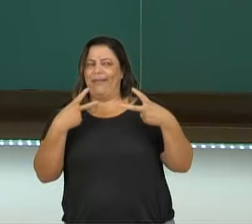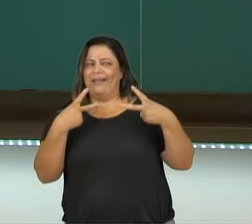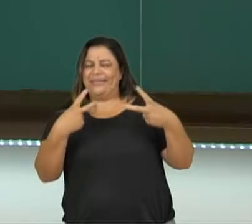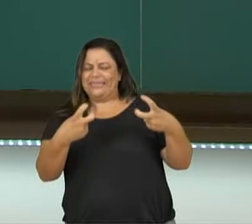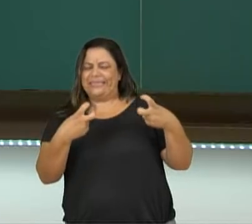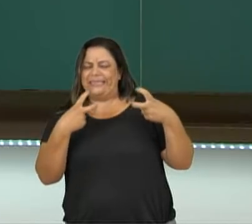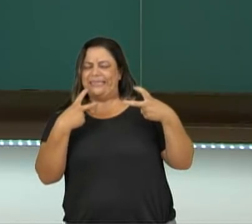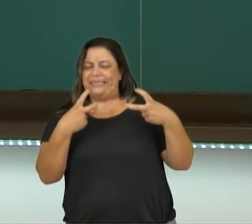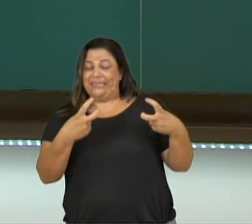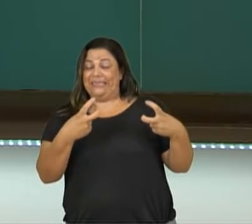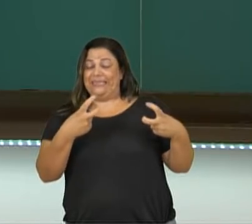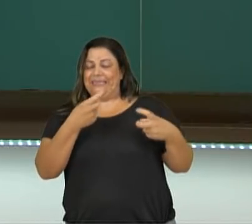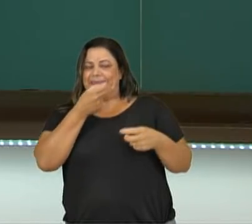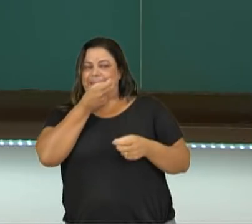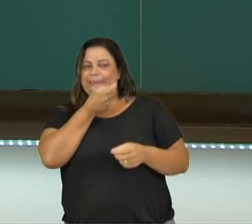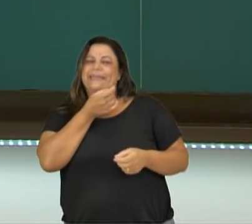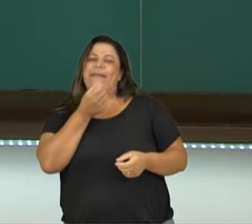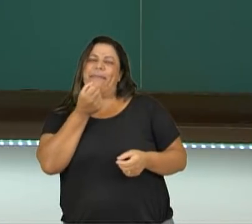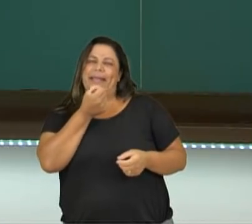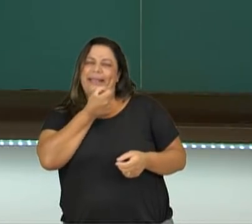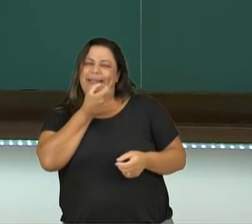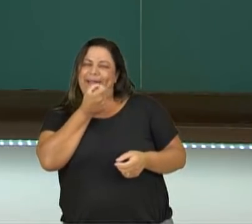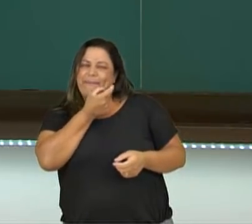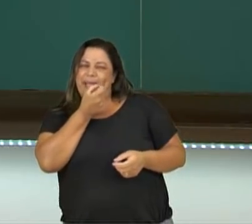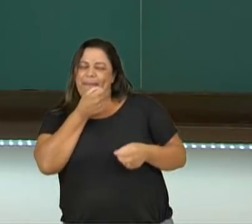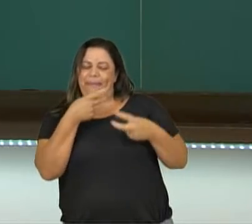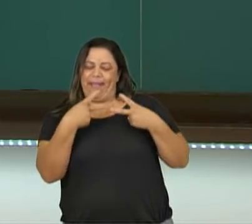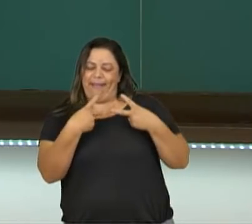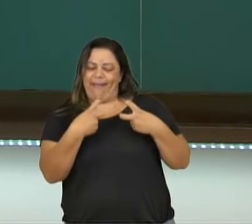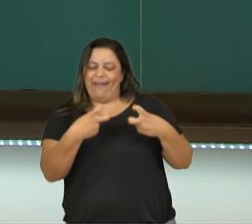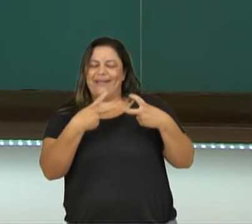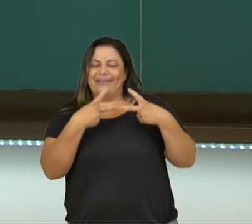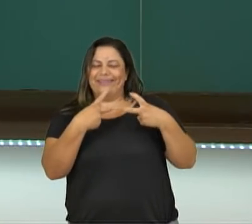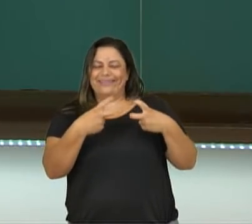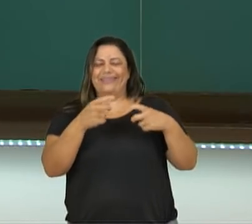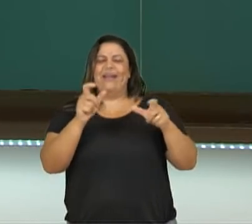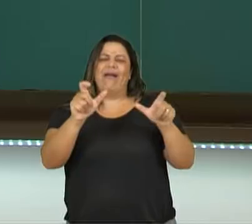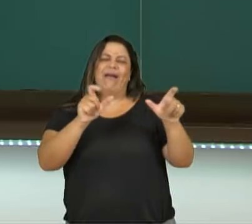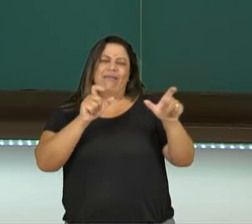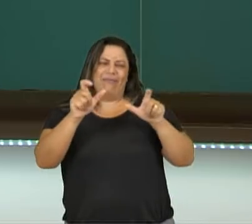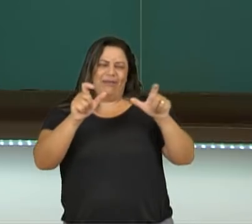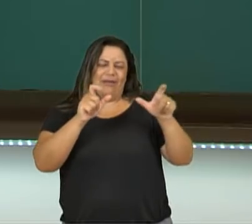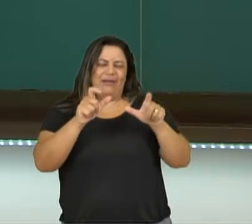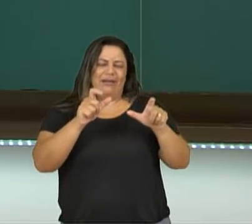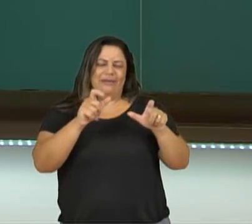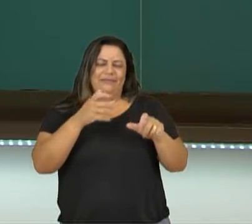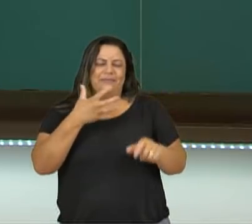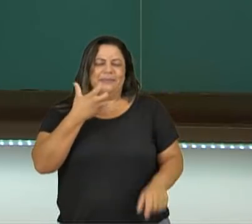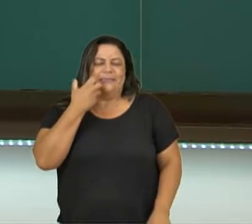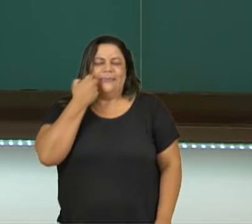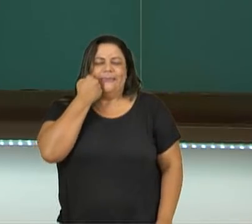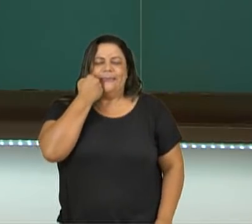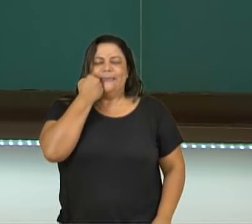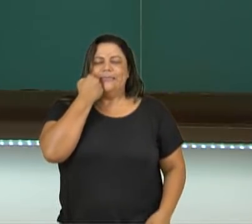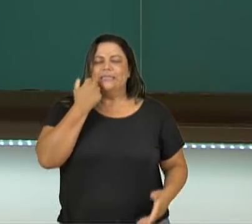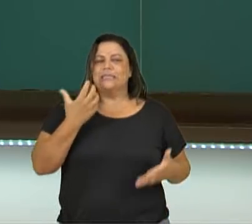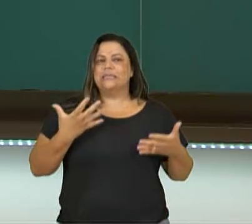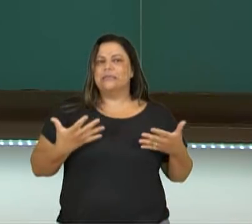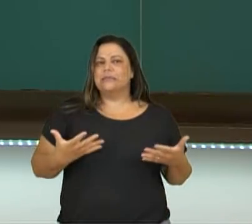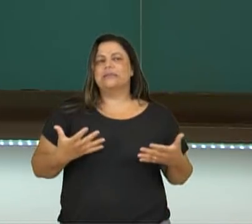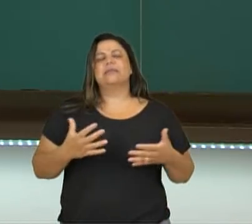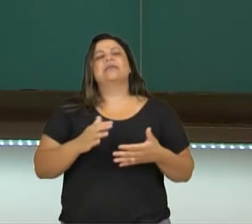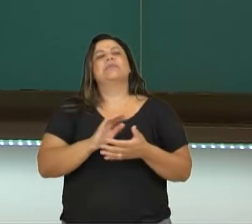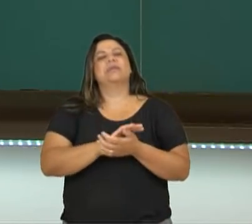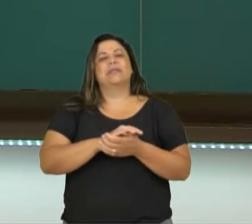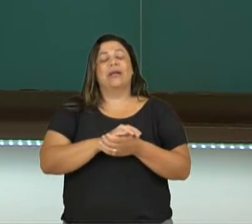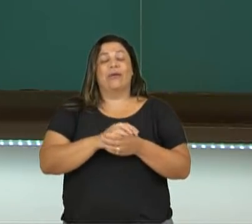tenha feito, né, escrito uma palavra que pudesse magoá-la, ela, né, acabou agredindo, né, usando ali da violência